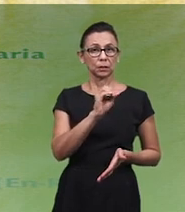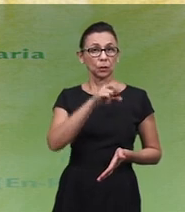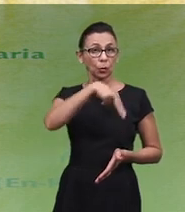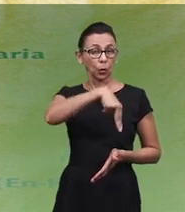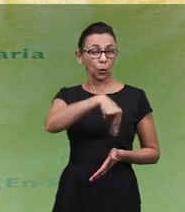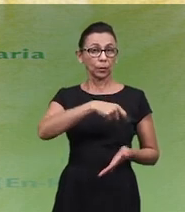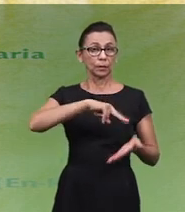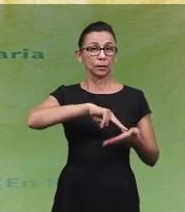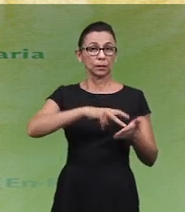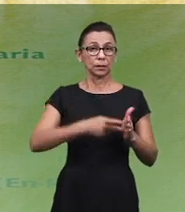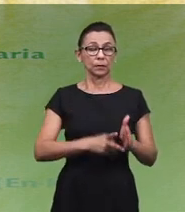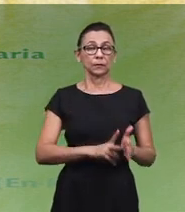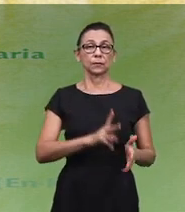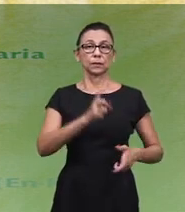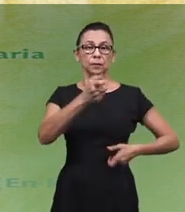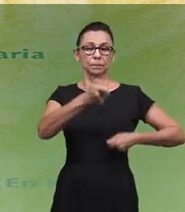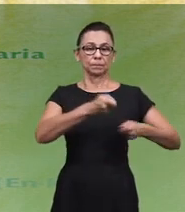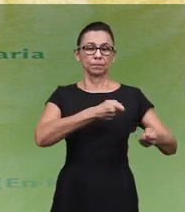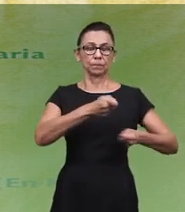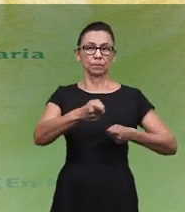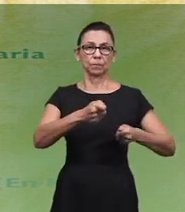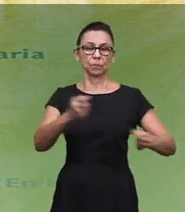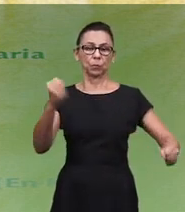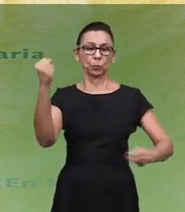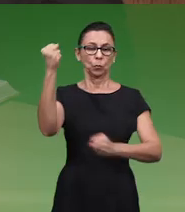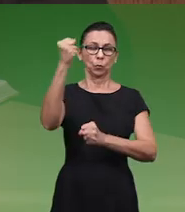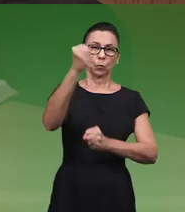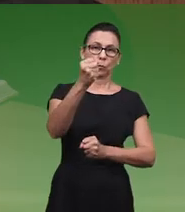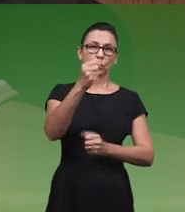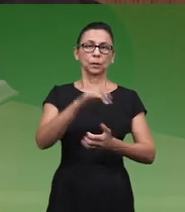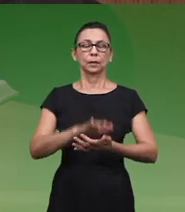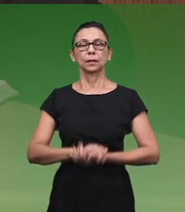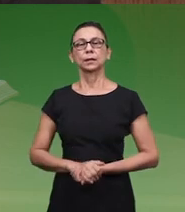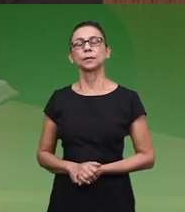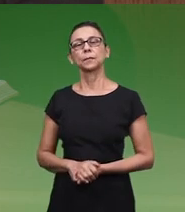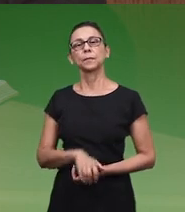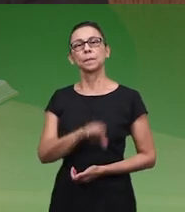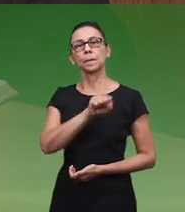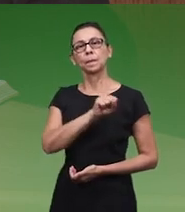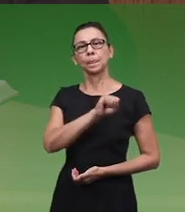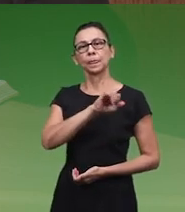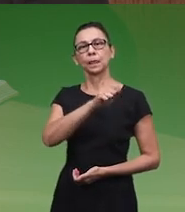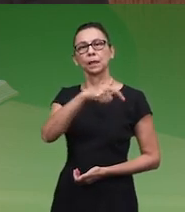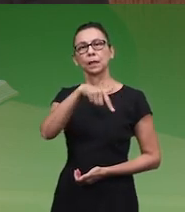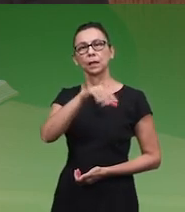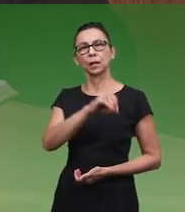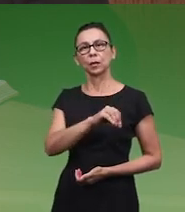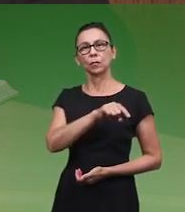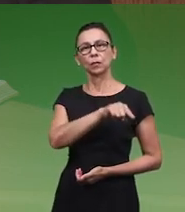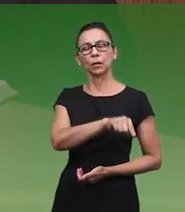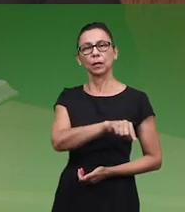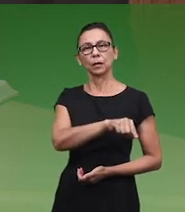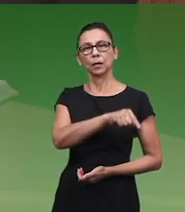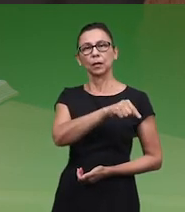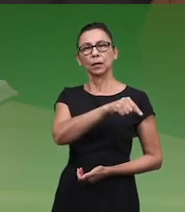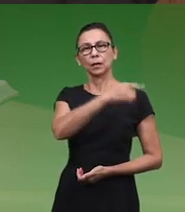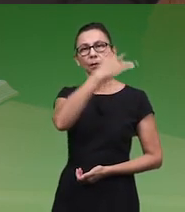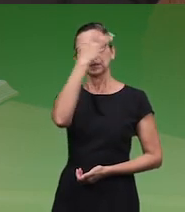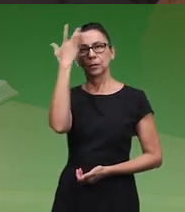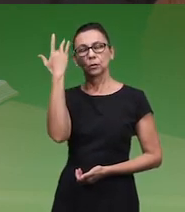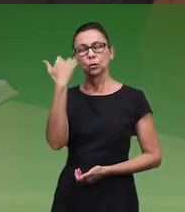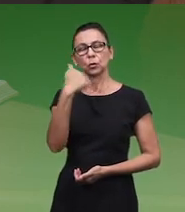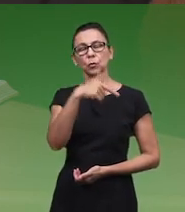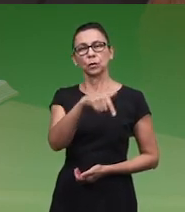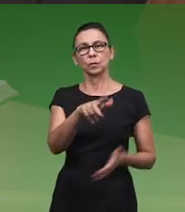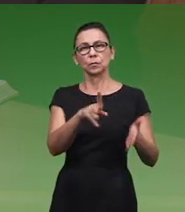fortaleza. E Sião era habitada pelos Jebuseus.